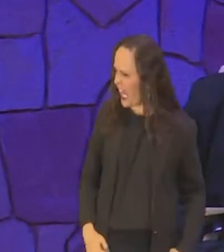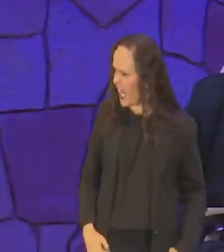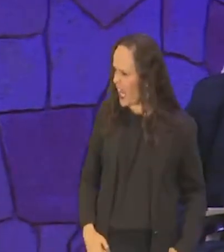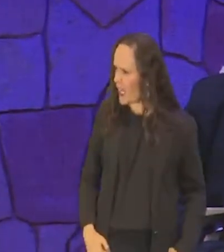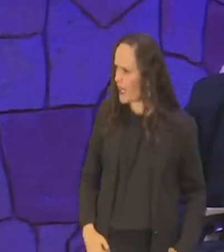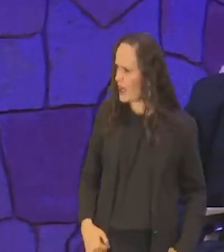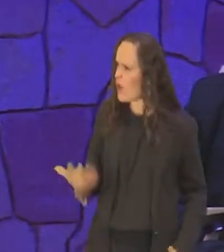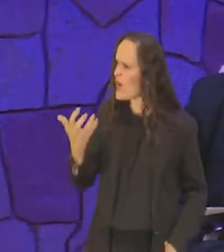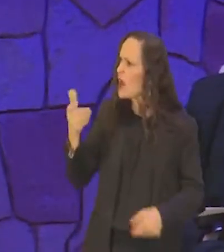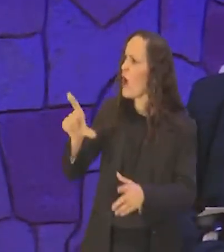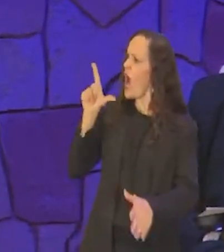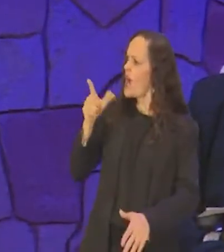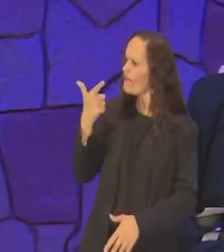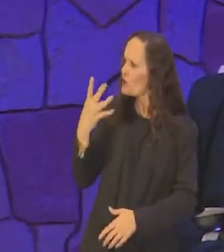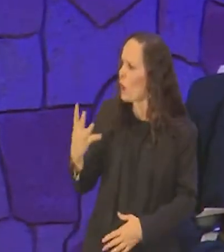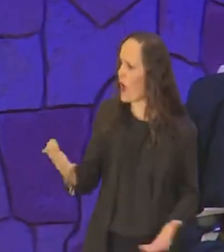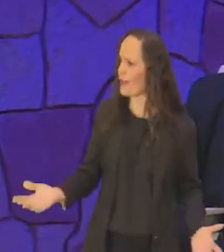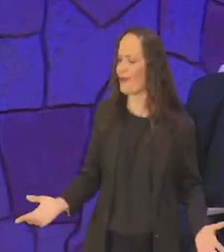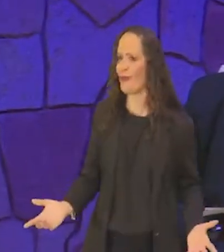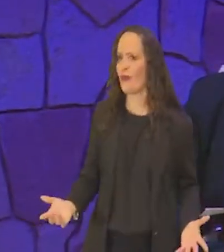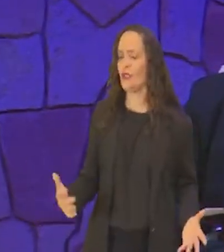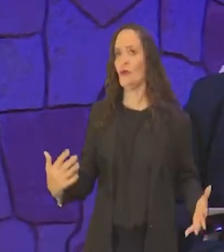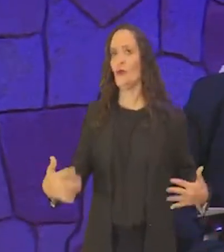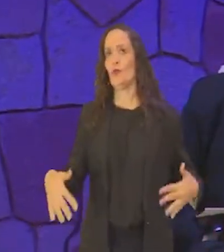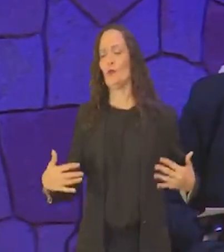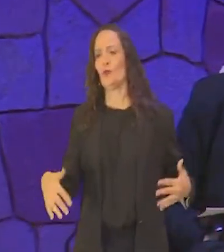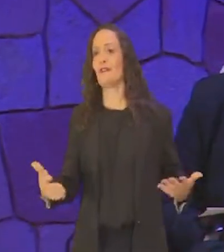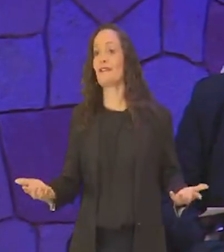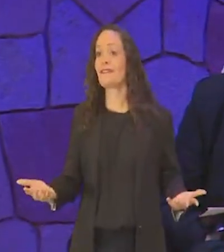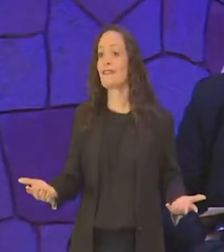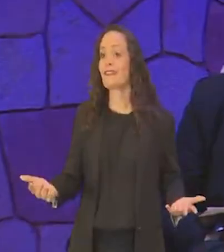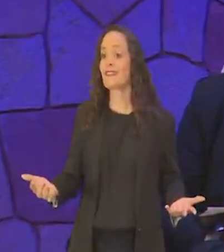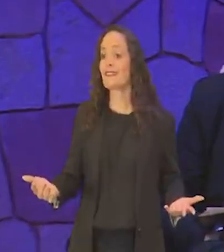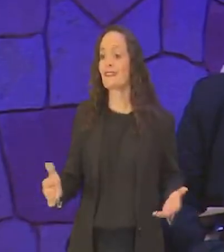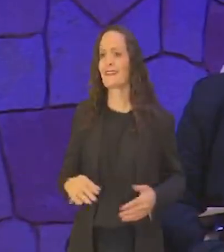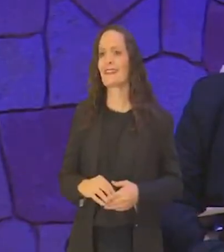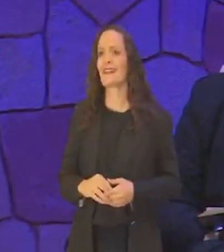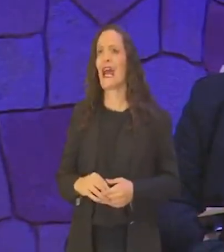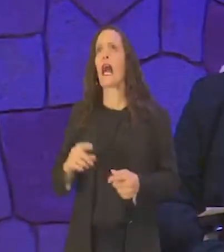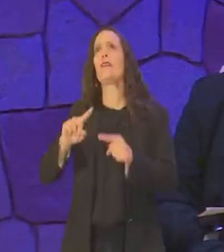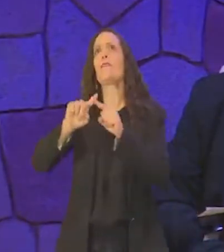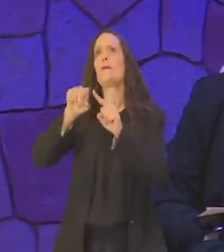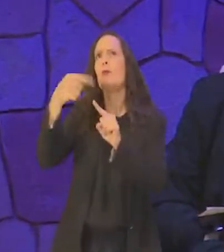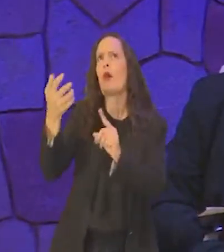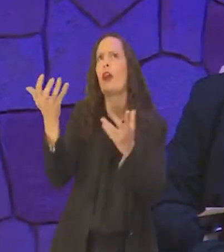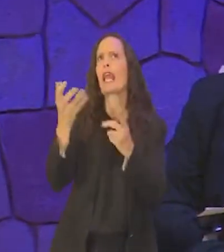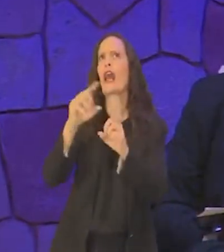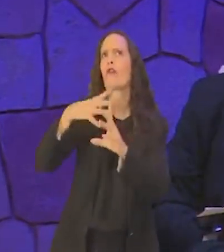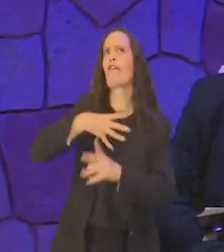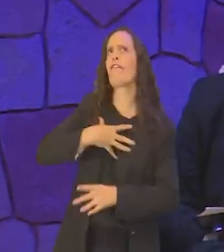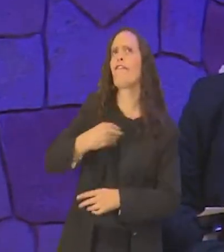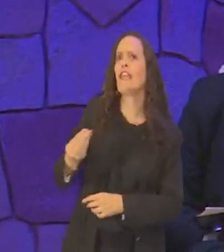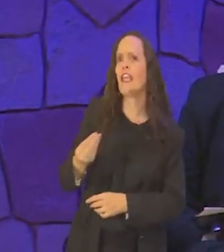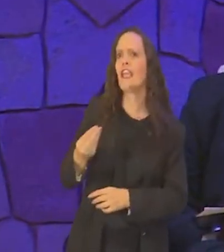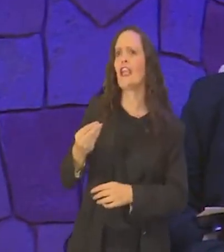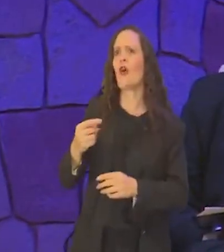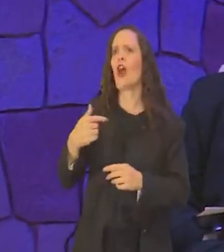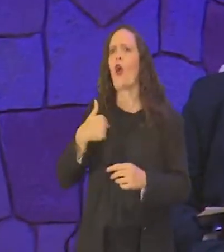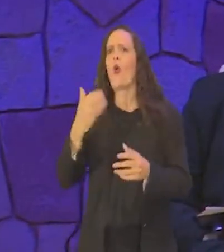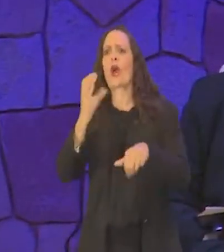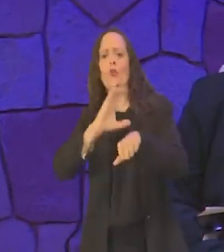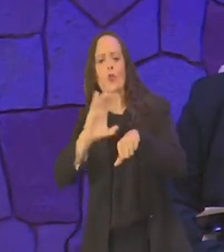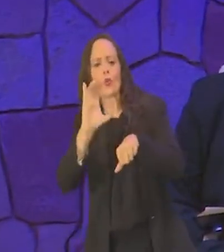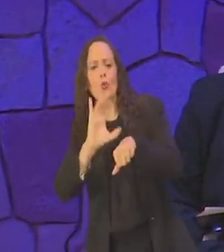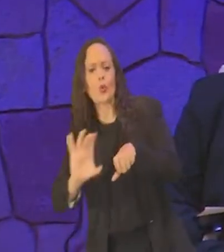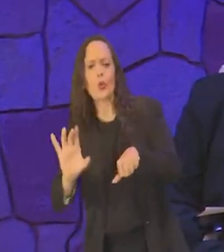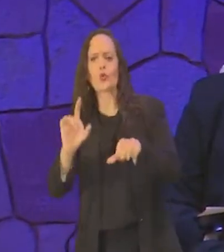aos 30, aos tantos anos eu tenho o nosso primeiro filho, e nós vamos projetando todos os planos. Vou fazer este curso, vou abrir isso